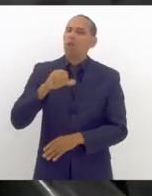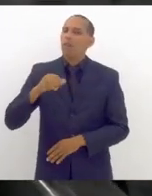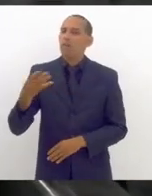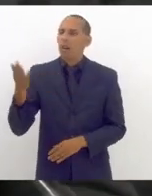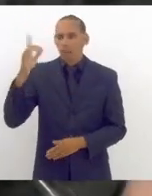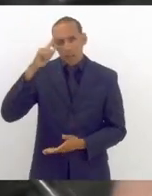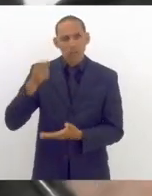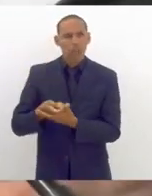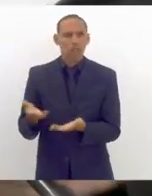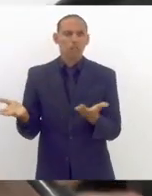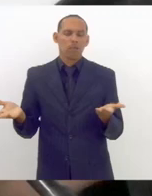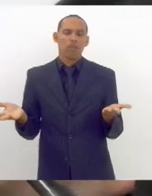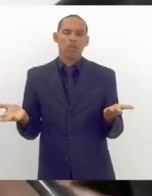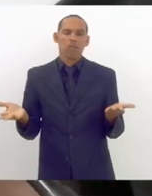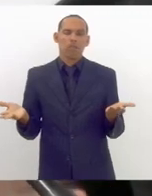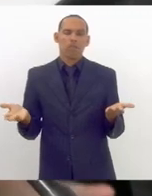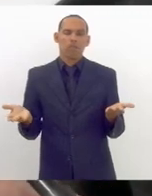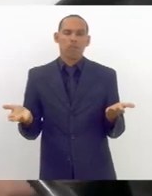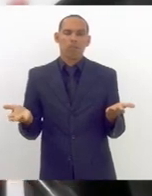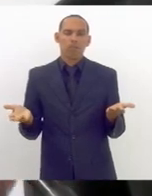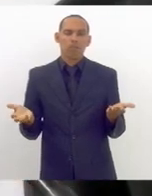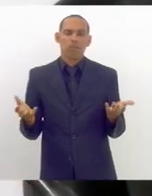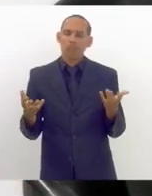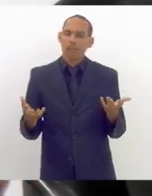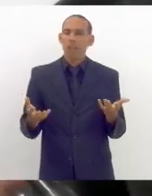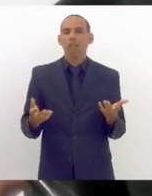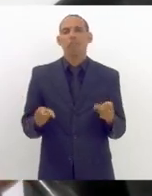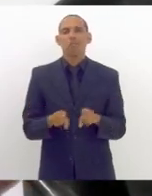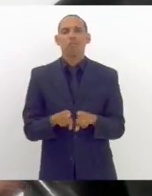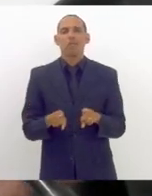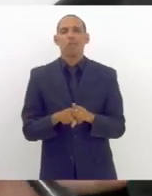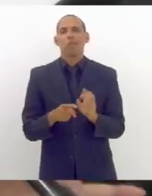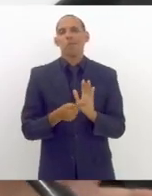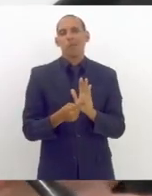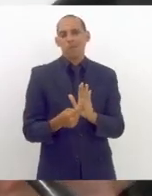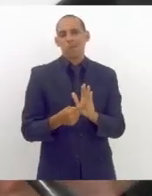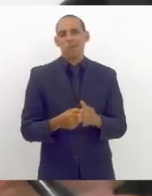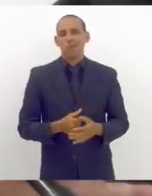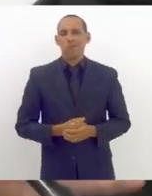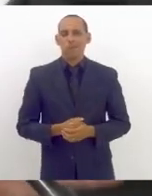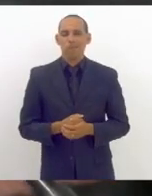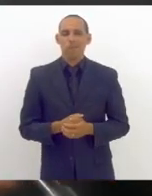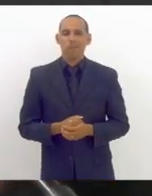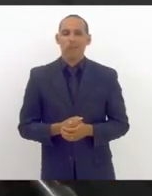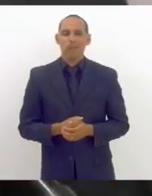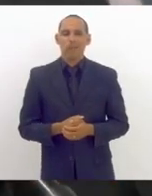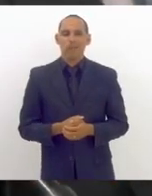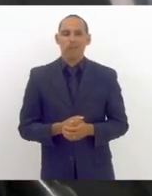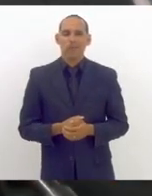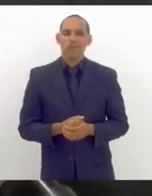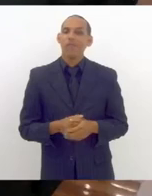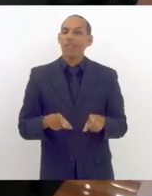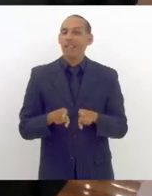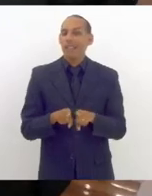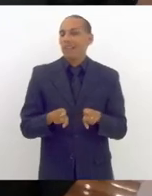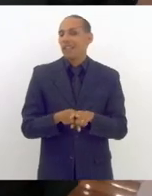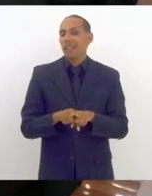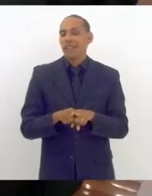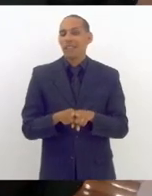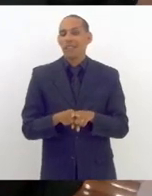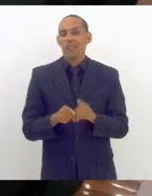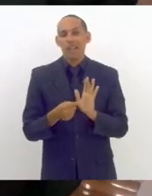94 Então queria também apresentar eu queria apresentar